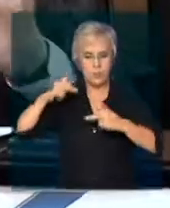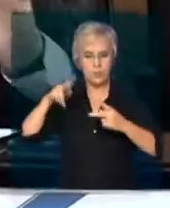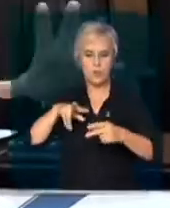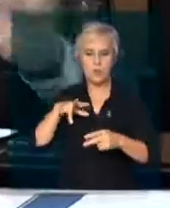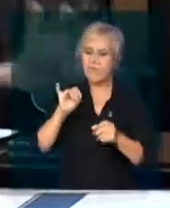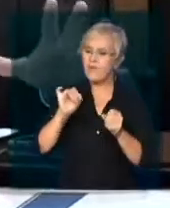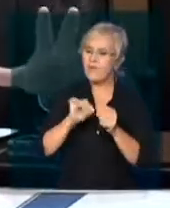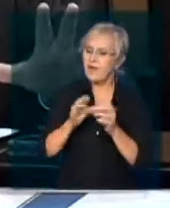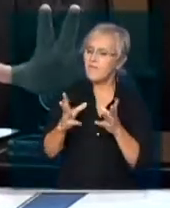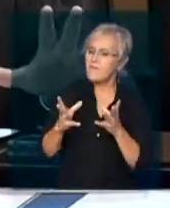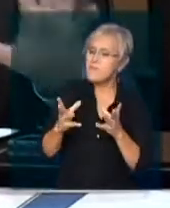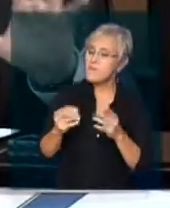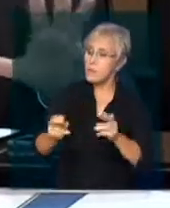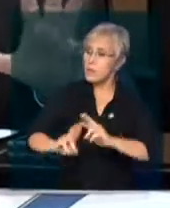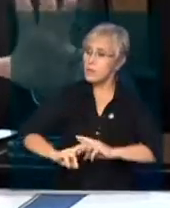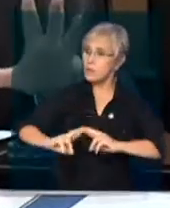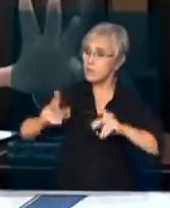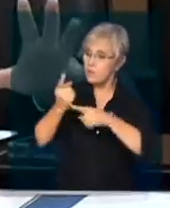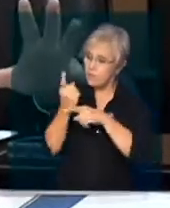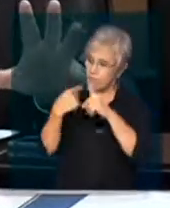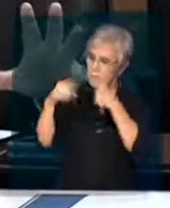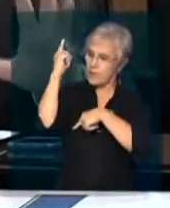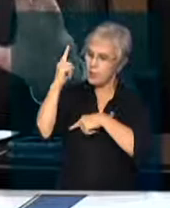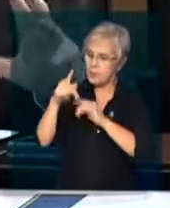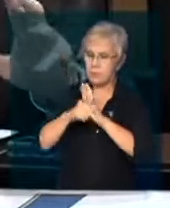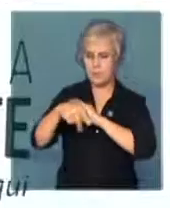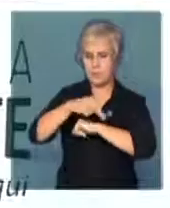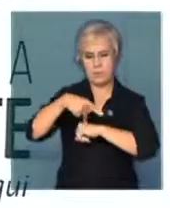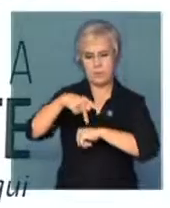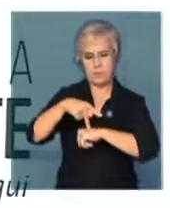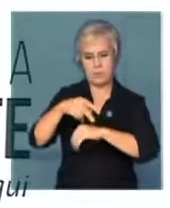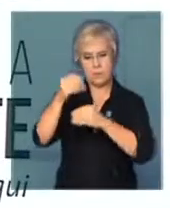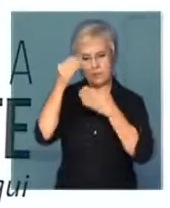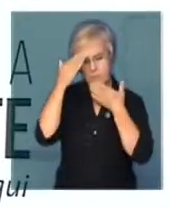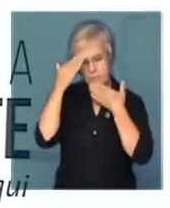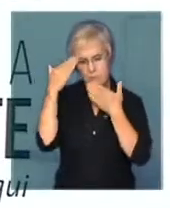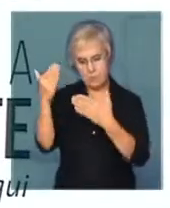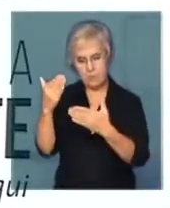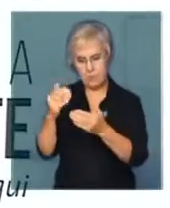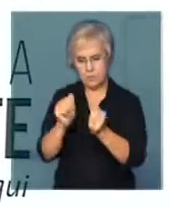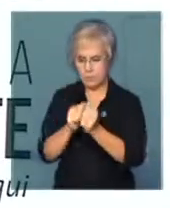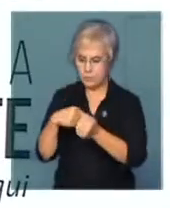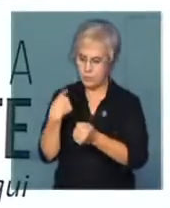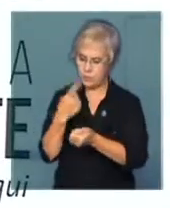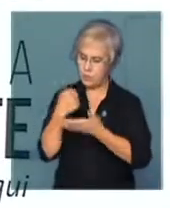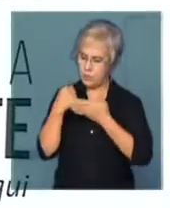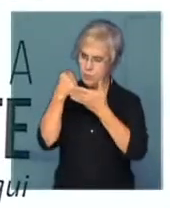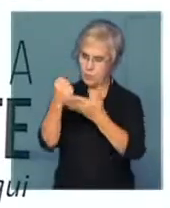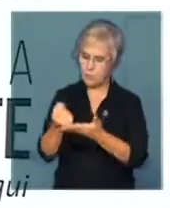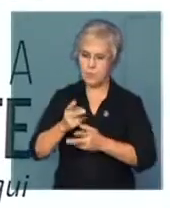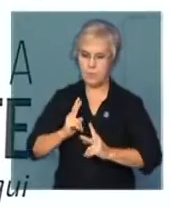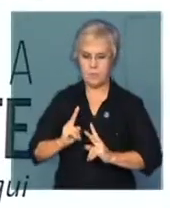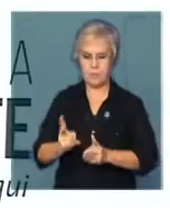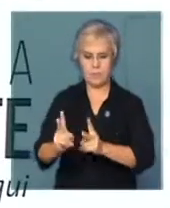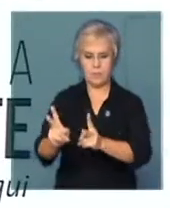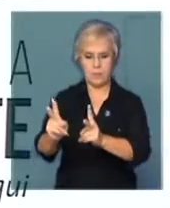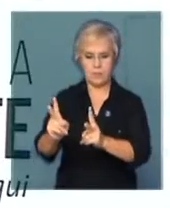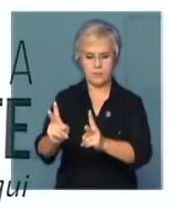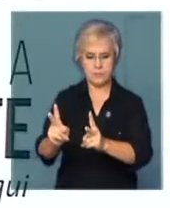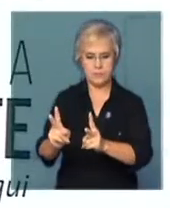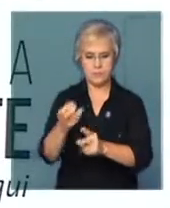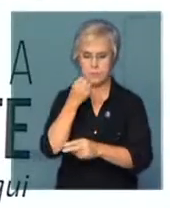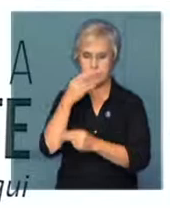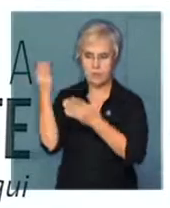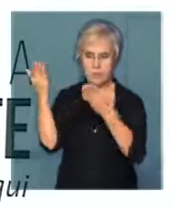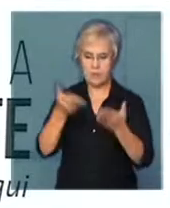uma diferença muito grande na evolução do nosso país. Muito obrigado, conte conosco e seja